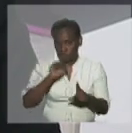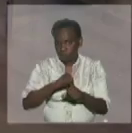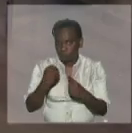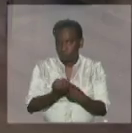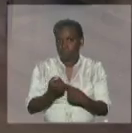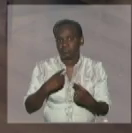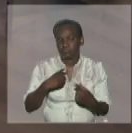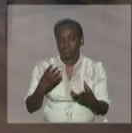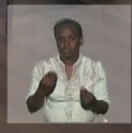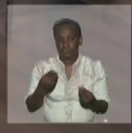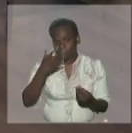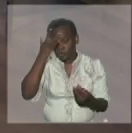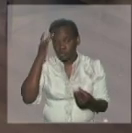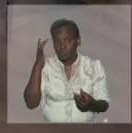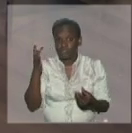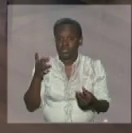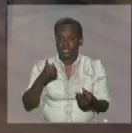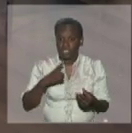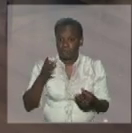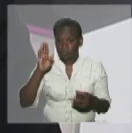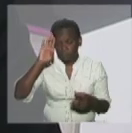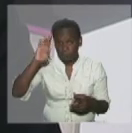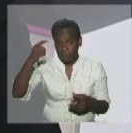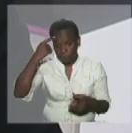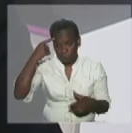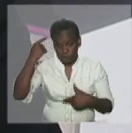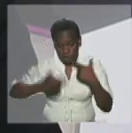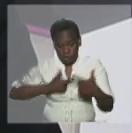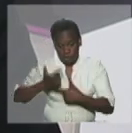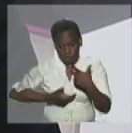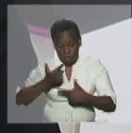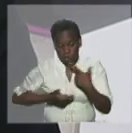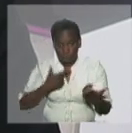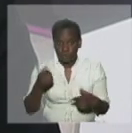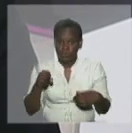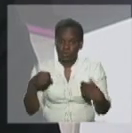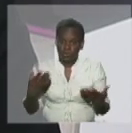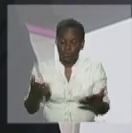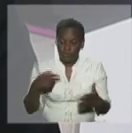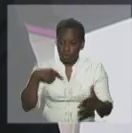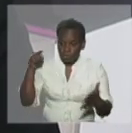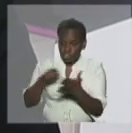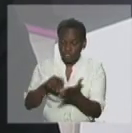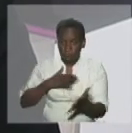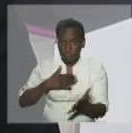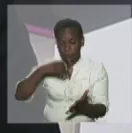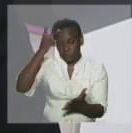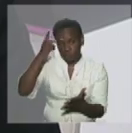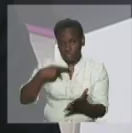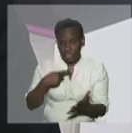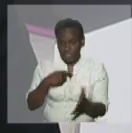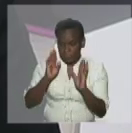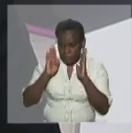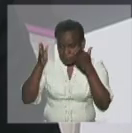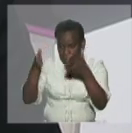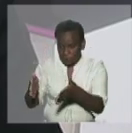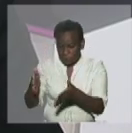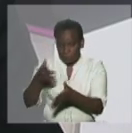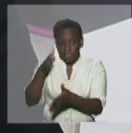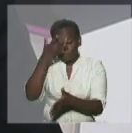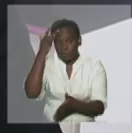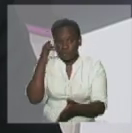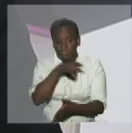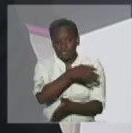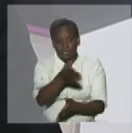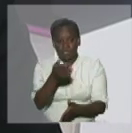nossa sociedade, né? As pessoas que estão muito voltadas para o seu trabalho ou para os seus objetivos próprios e esquecem